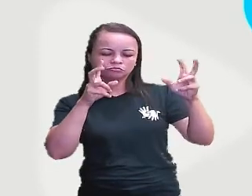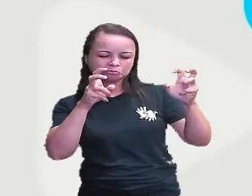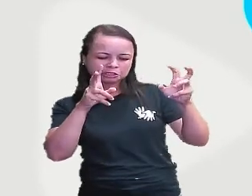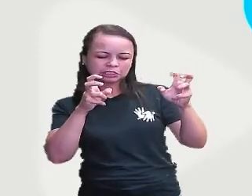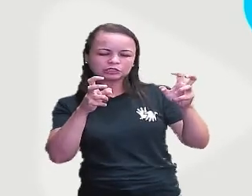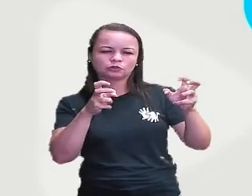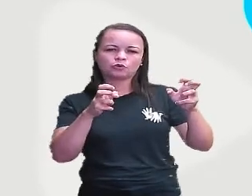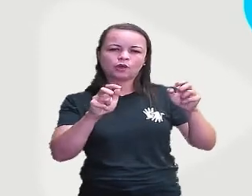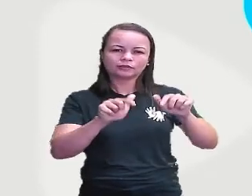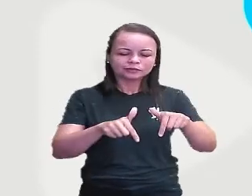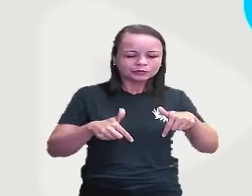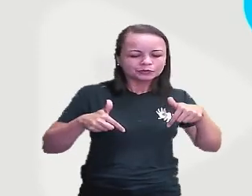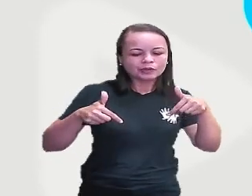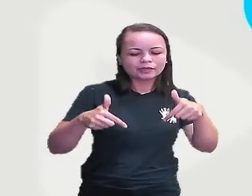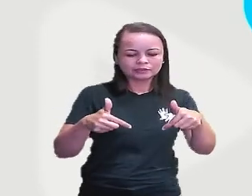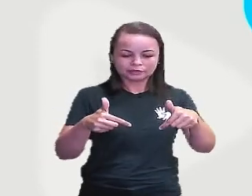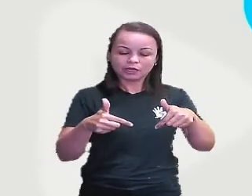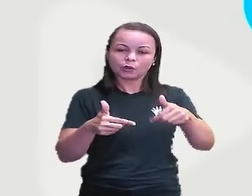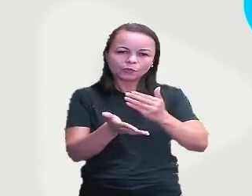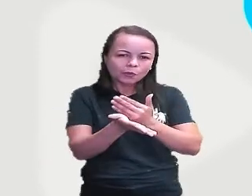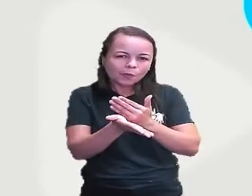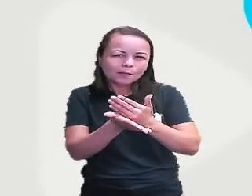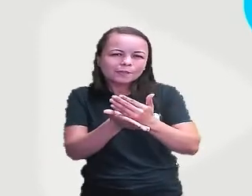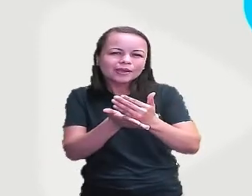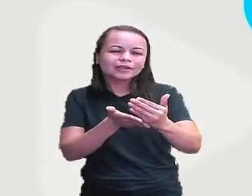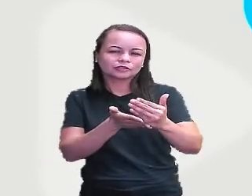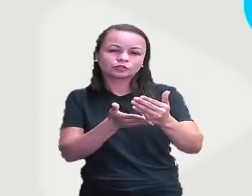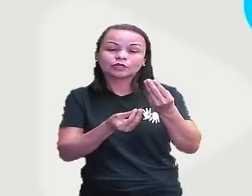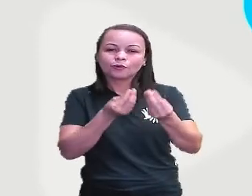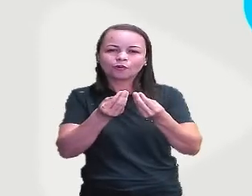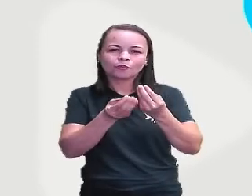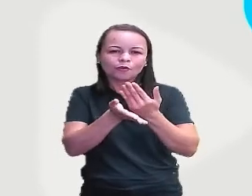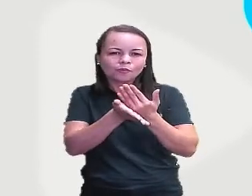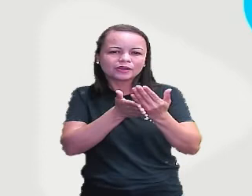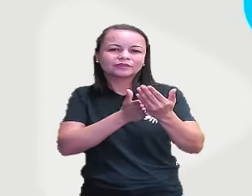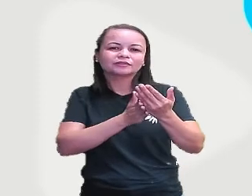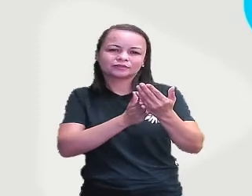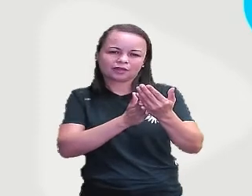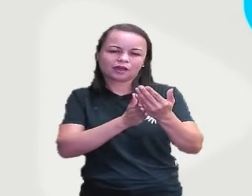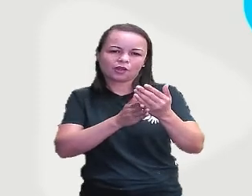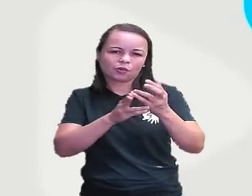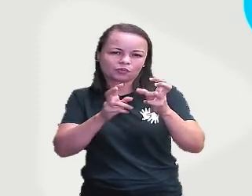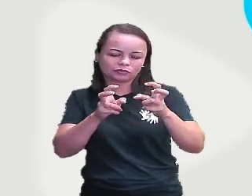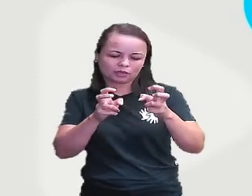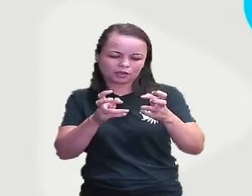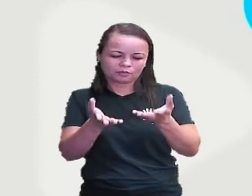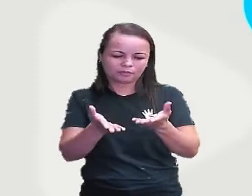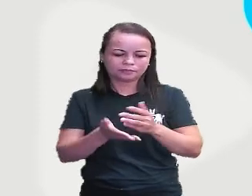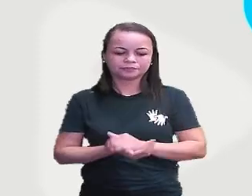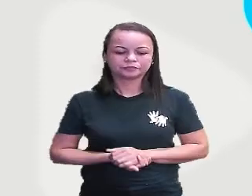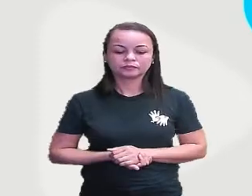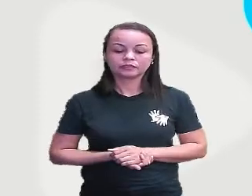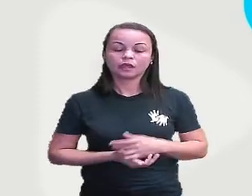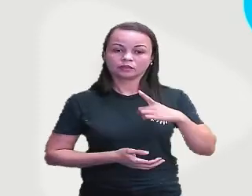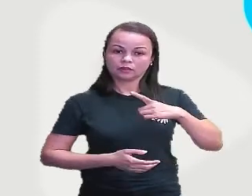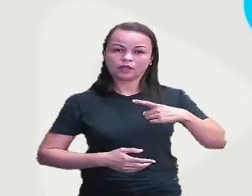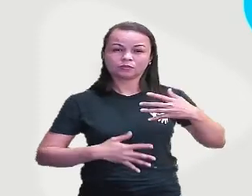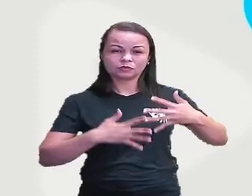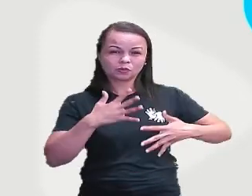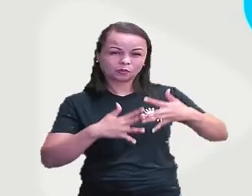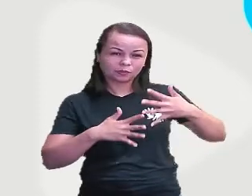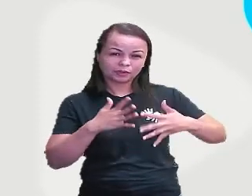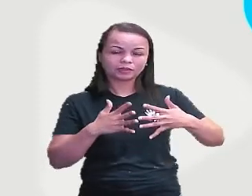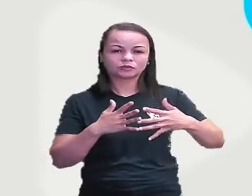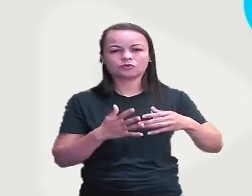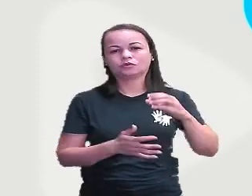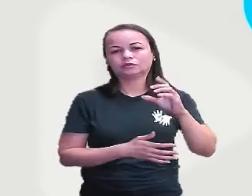a gente vai expor o assunto, fazendo aí a exposição desse assunto, do que se trata. Temos o complicador ou